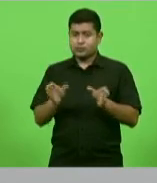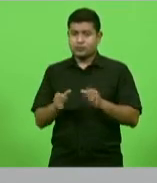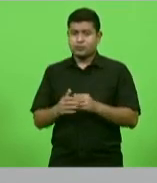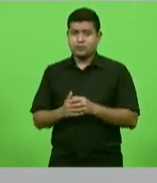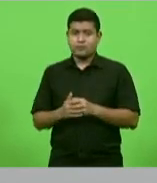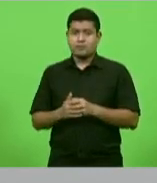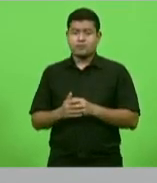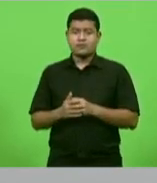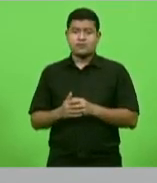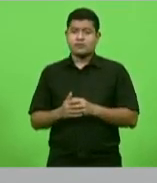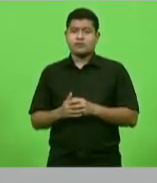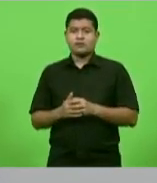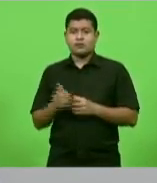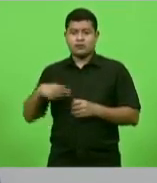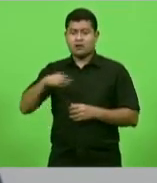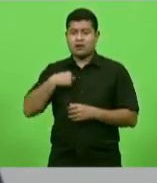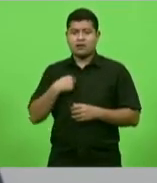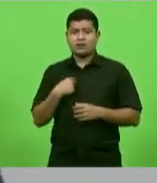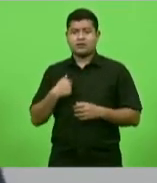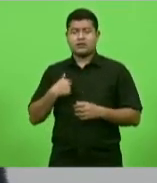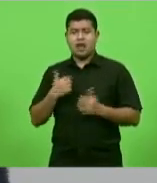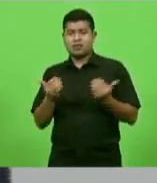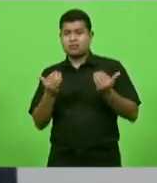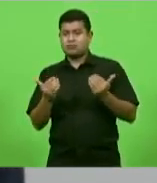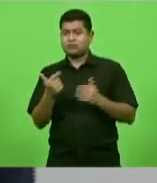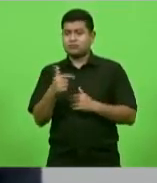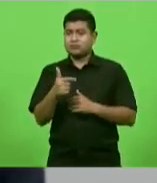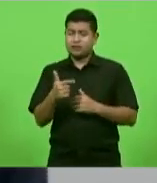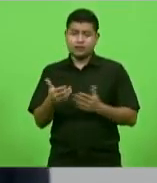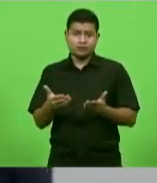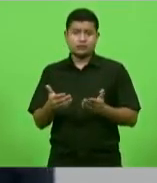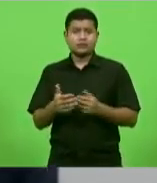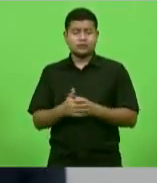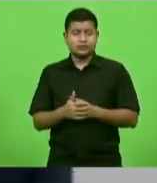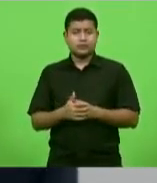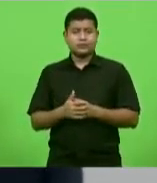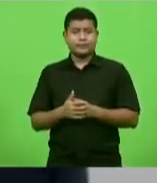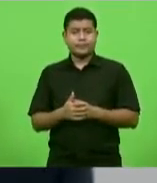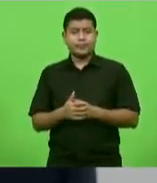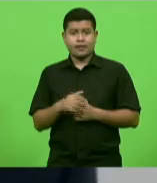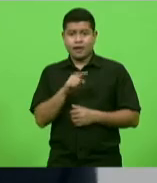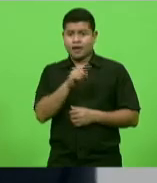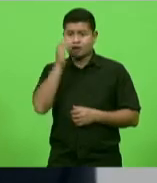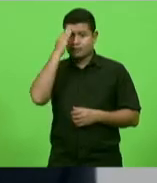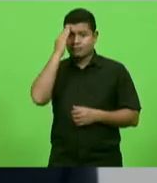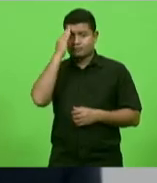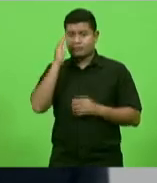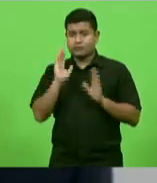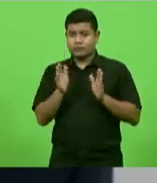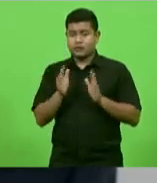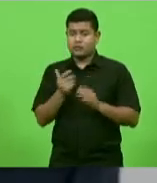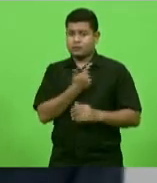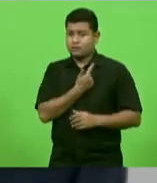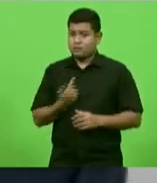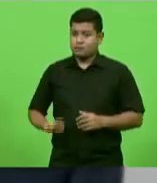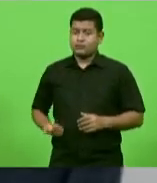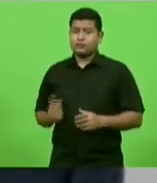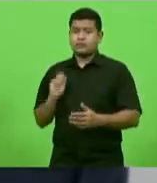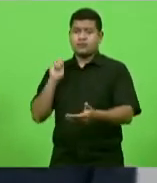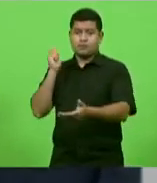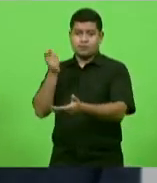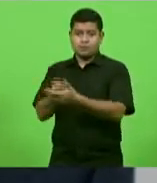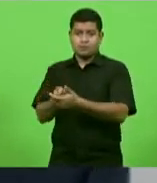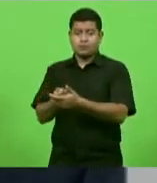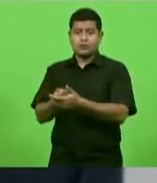é inquestionável. Como inquestionável é que ele sabia que o Estado havia adquirido os